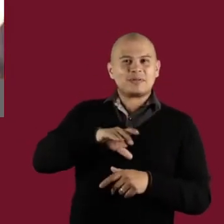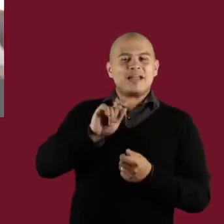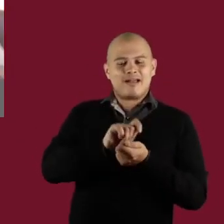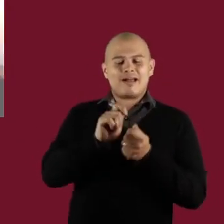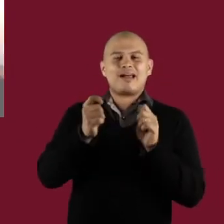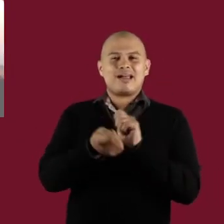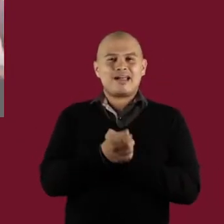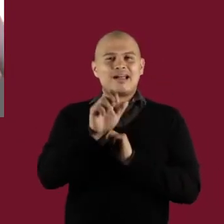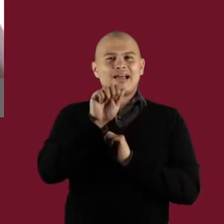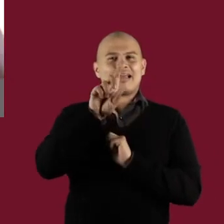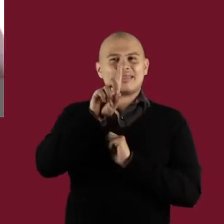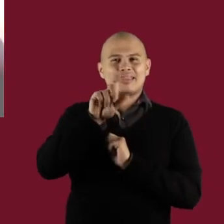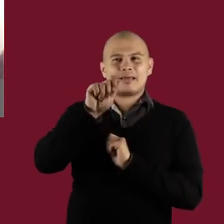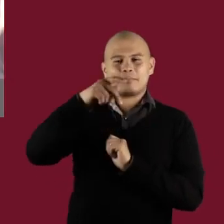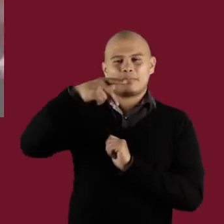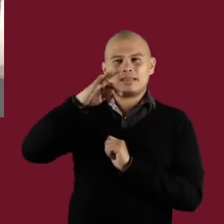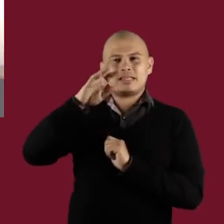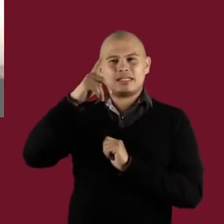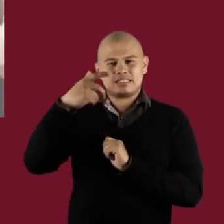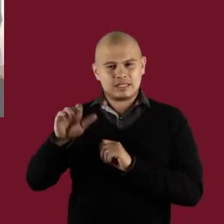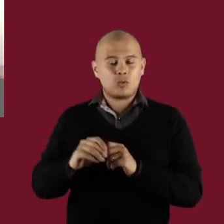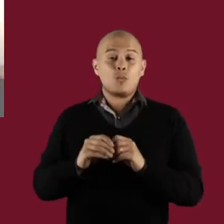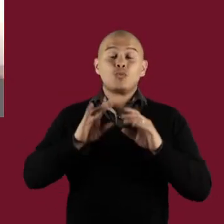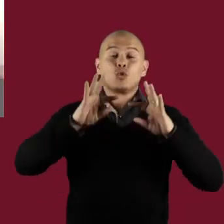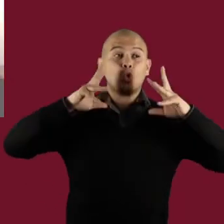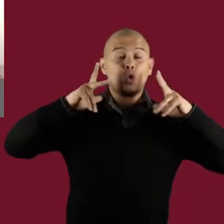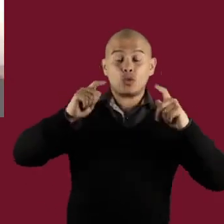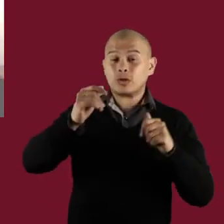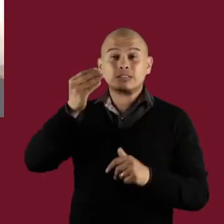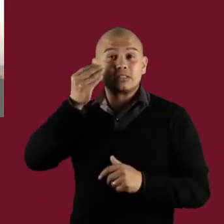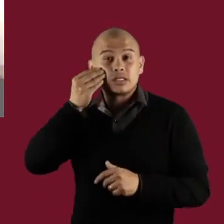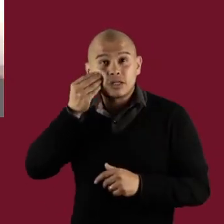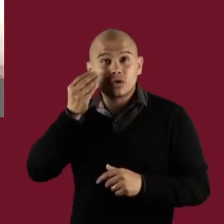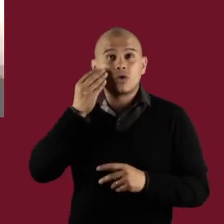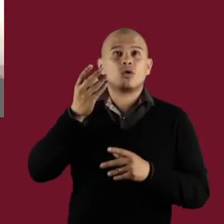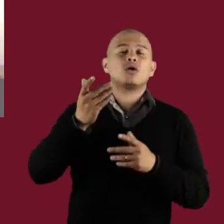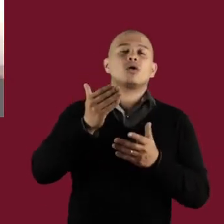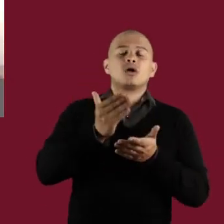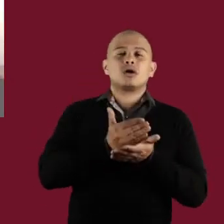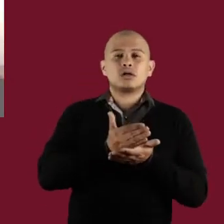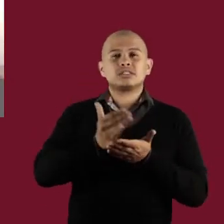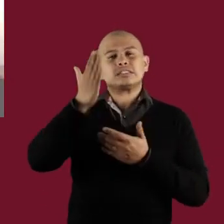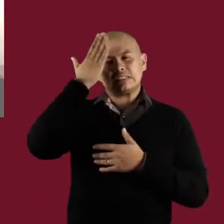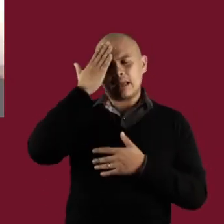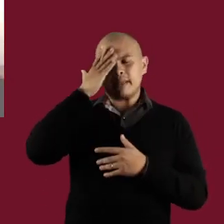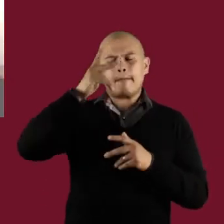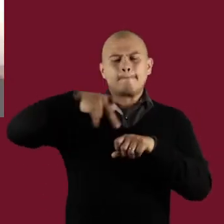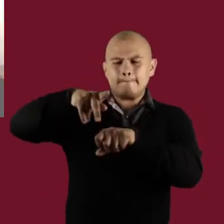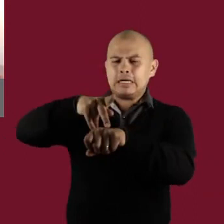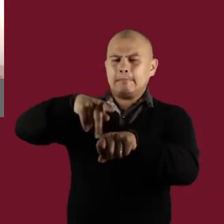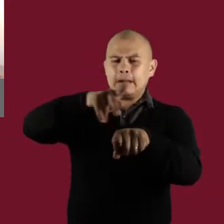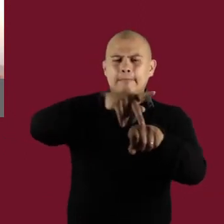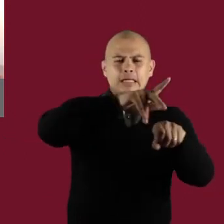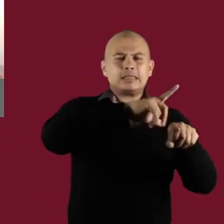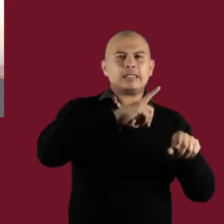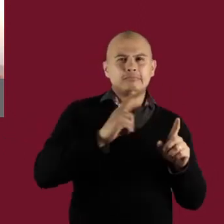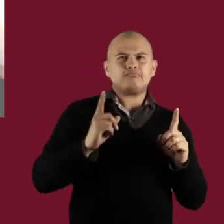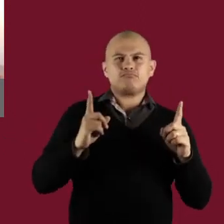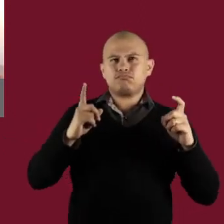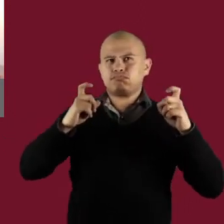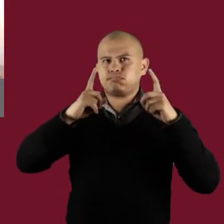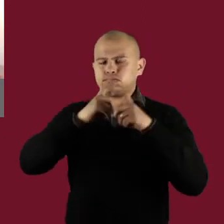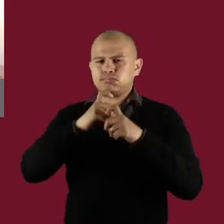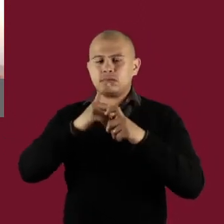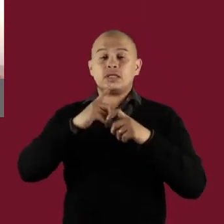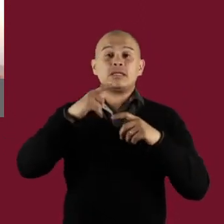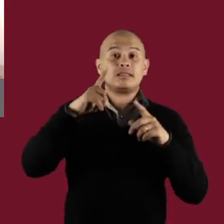se lançaram, todos esses países têm saída para o mar, como nós sabemos, né? E é um encontro de culturas,